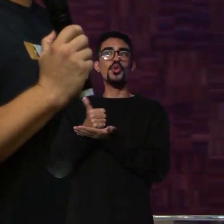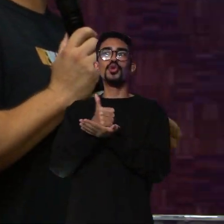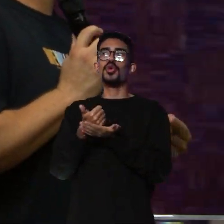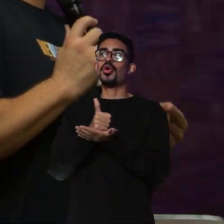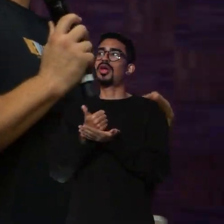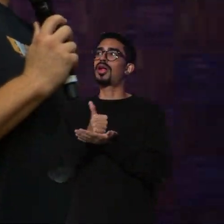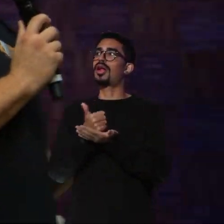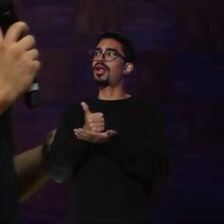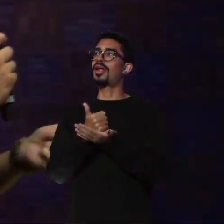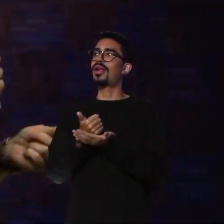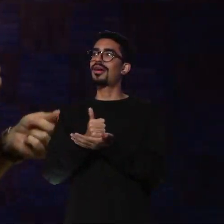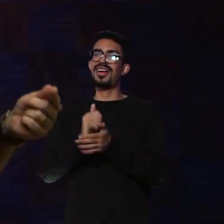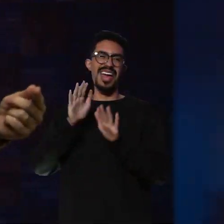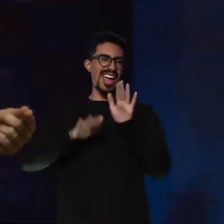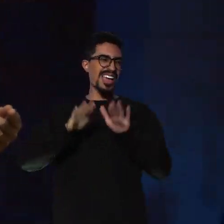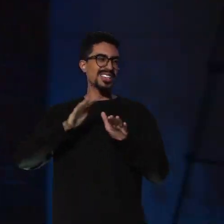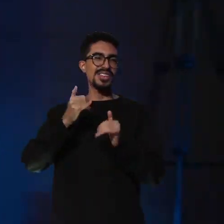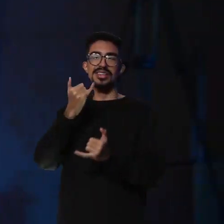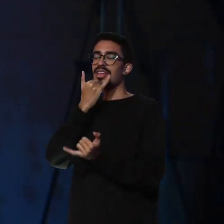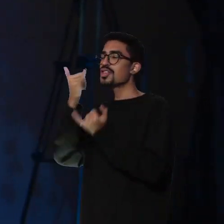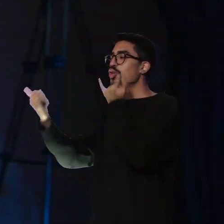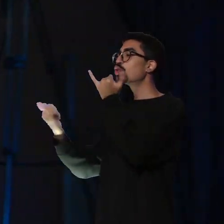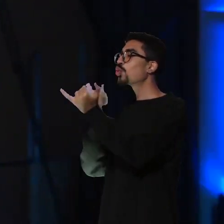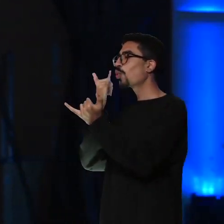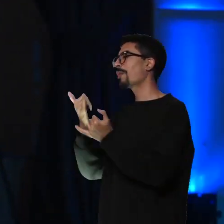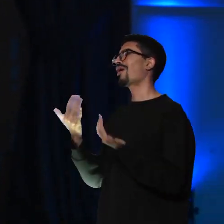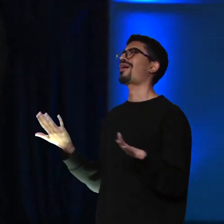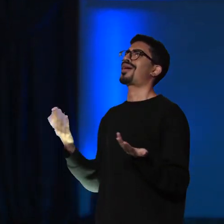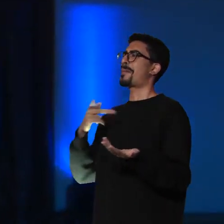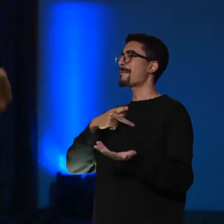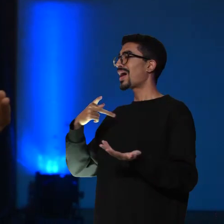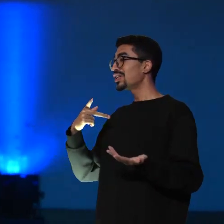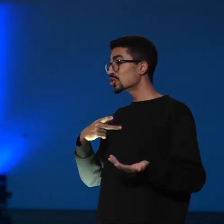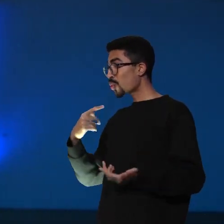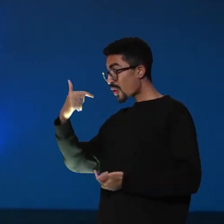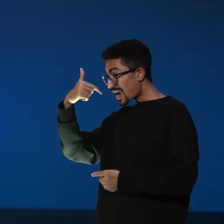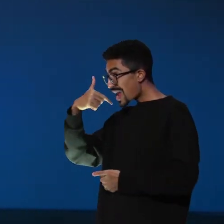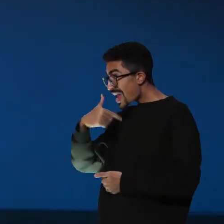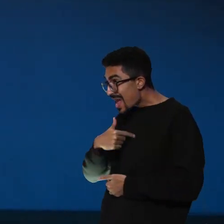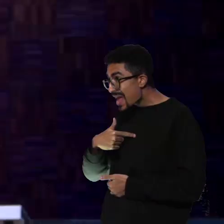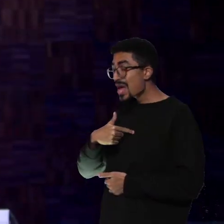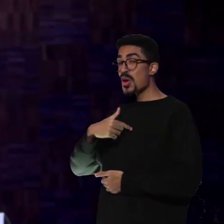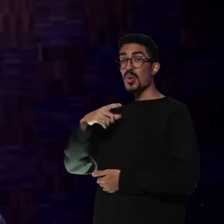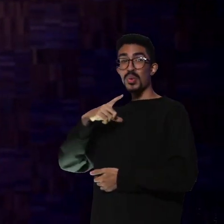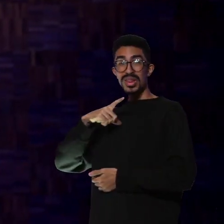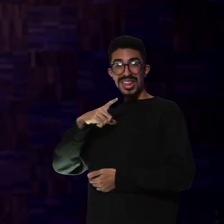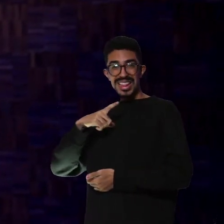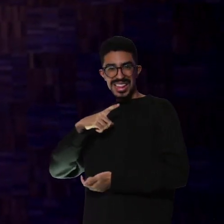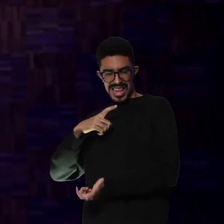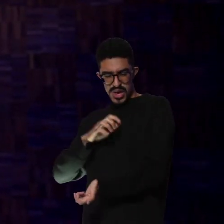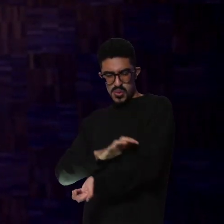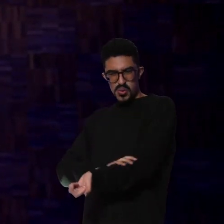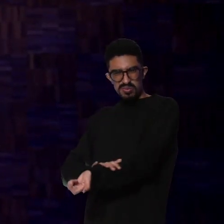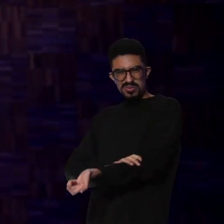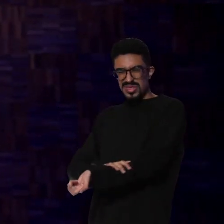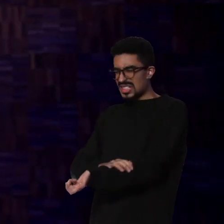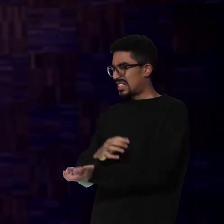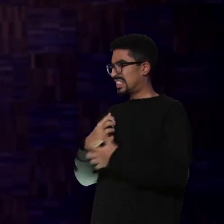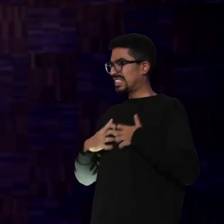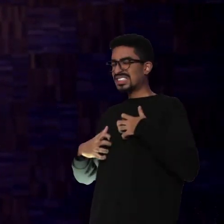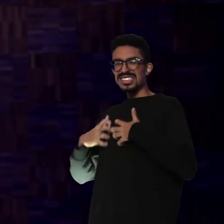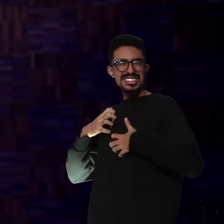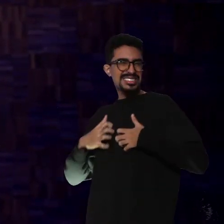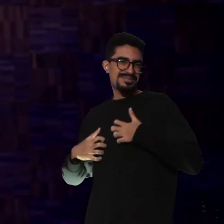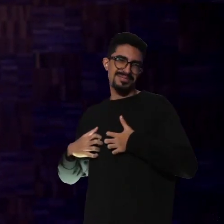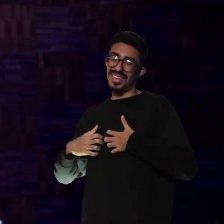aquela desculpa, que falam: não, pastor, mas você não me conhece, eu sou sanguíneo, e além disso, descendente de italiano. Meu irmão, se você se converteu, já não precisa